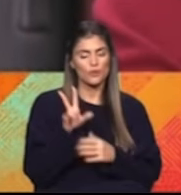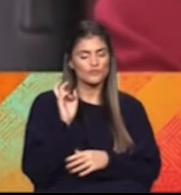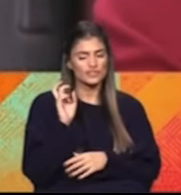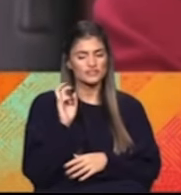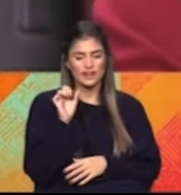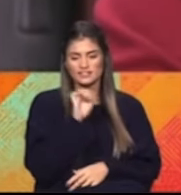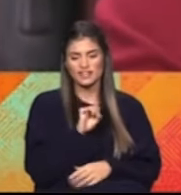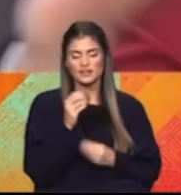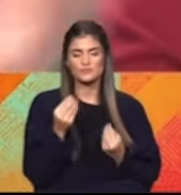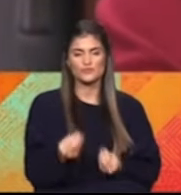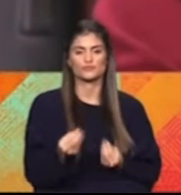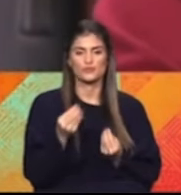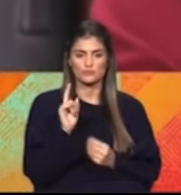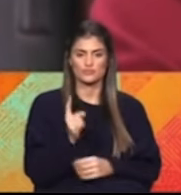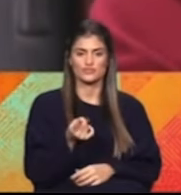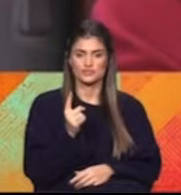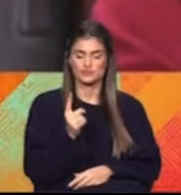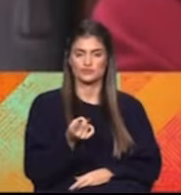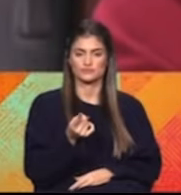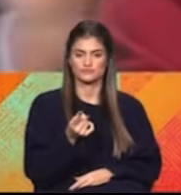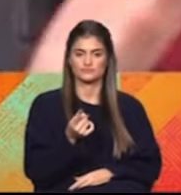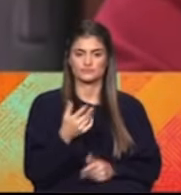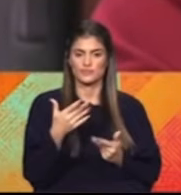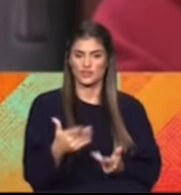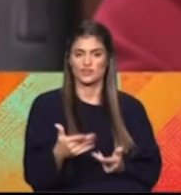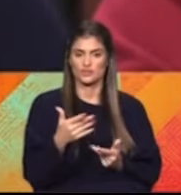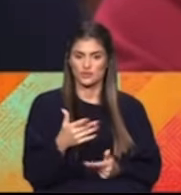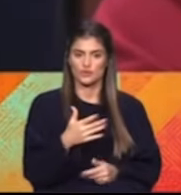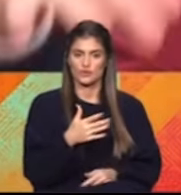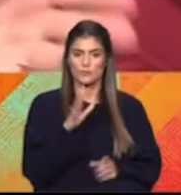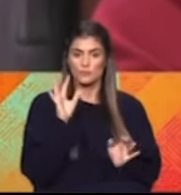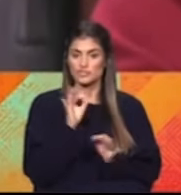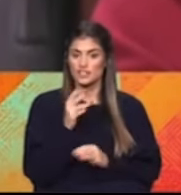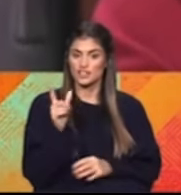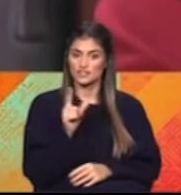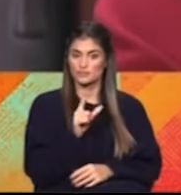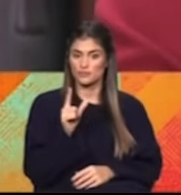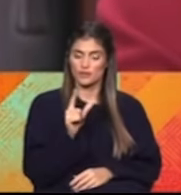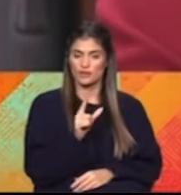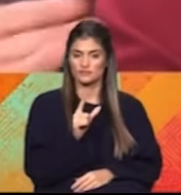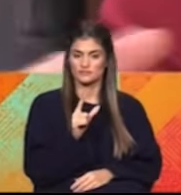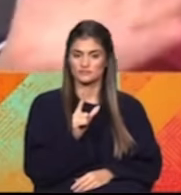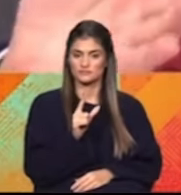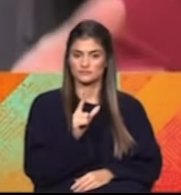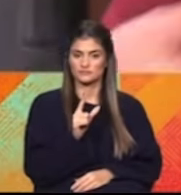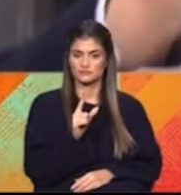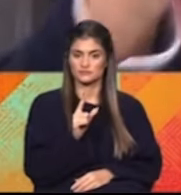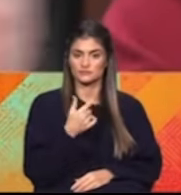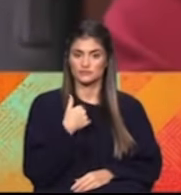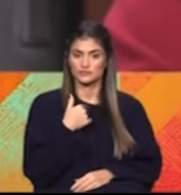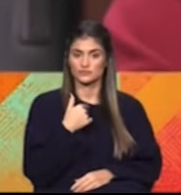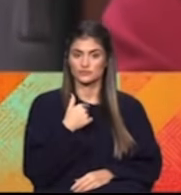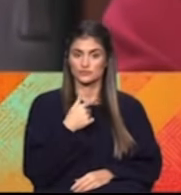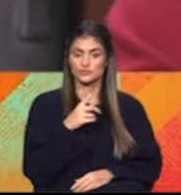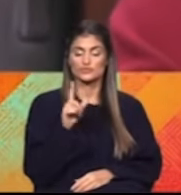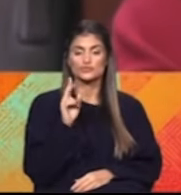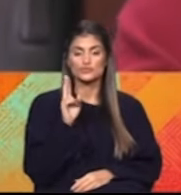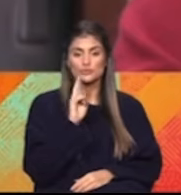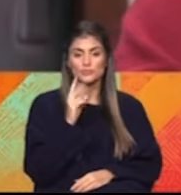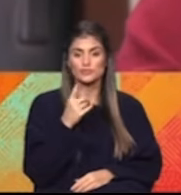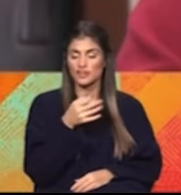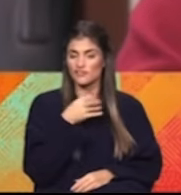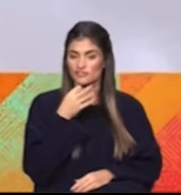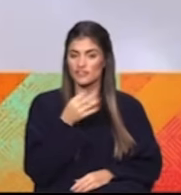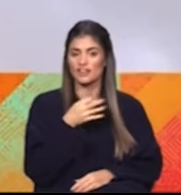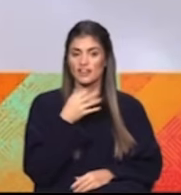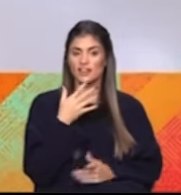e muito bem. Por isso foi considerado agora o hino de Lisboa. Mas vamos terminar. Cá estou a divagar, te perdoa. Vamos lá. Pronto, vamos